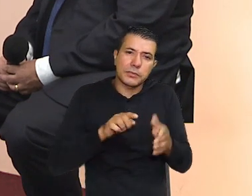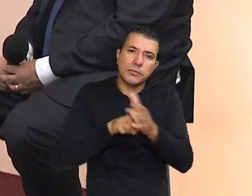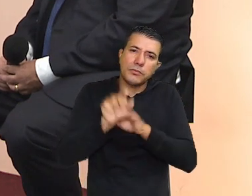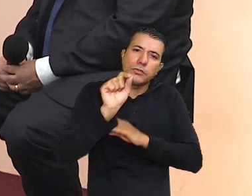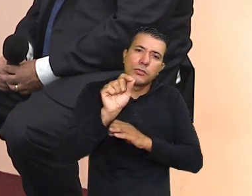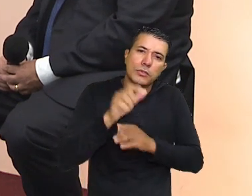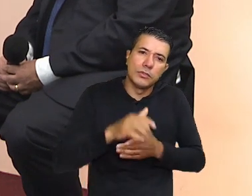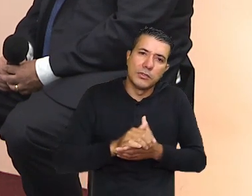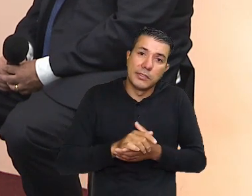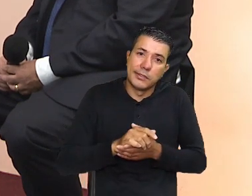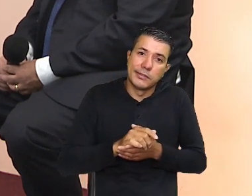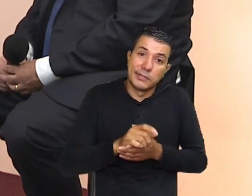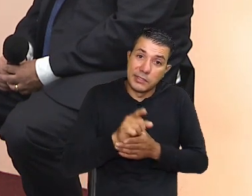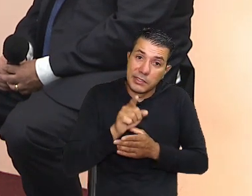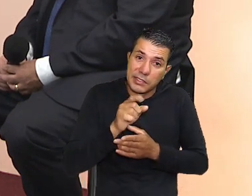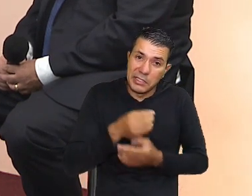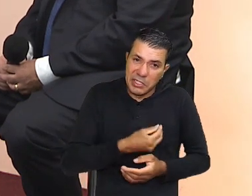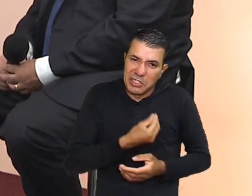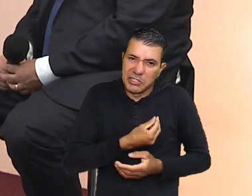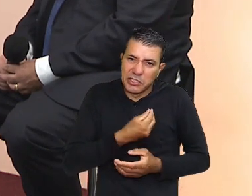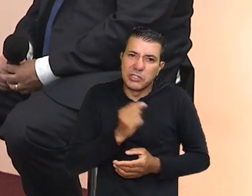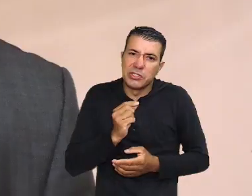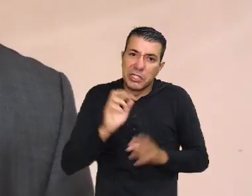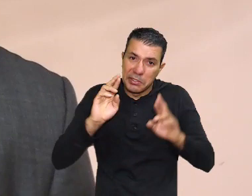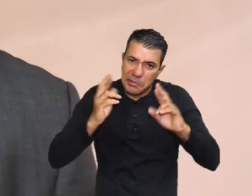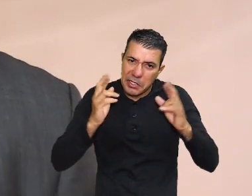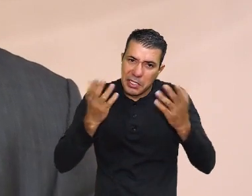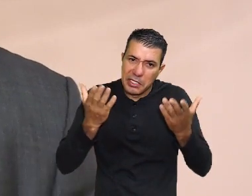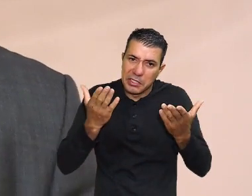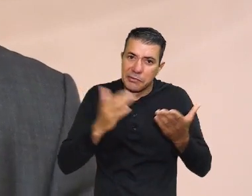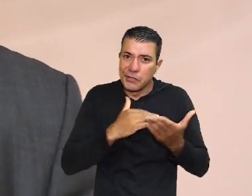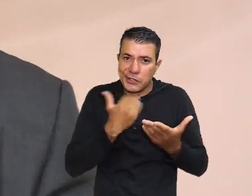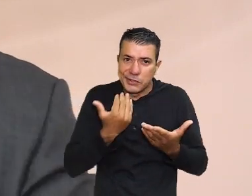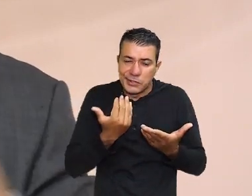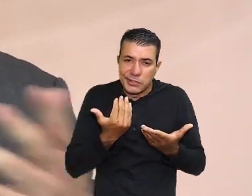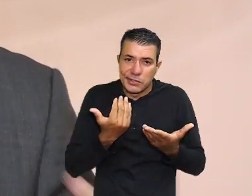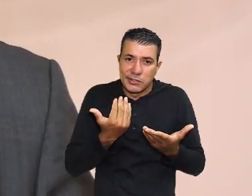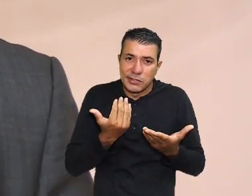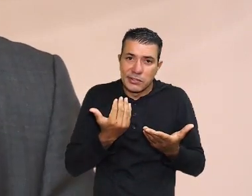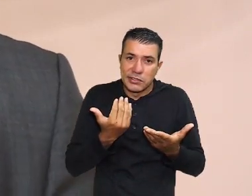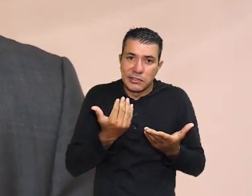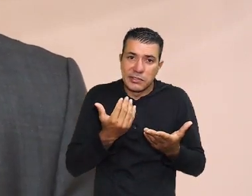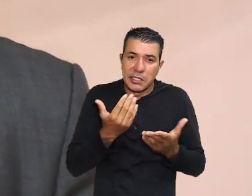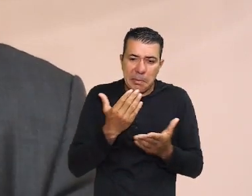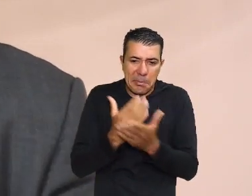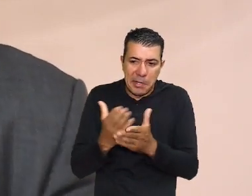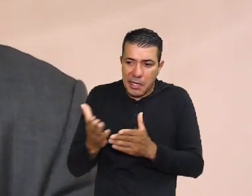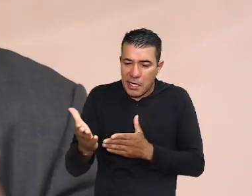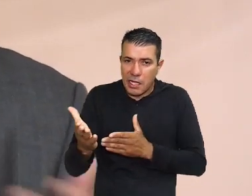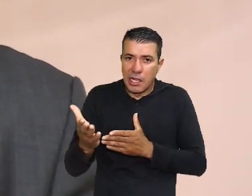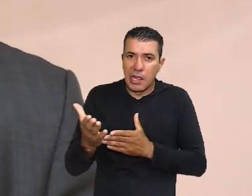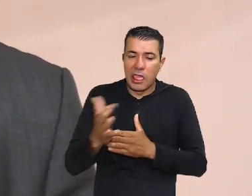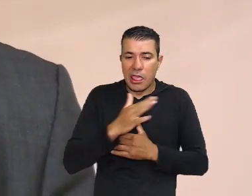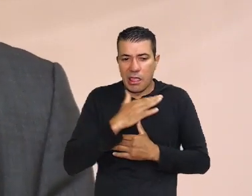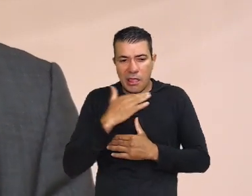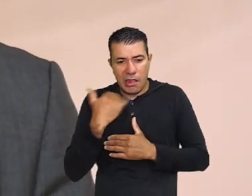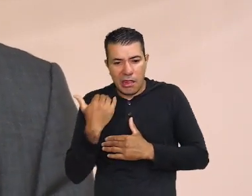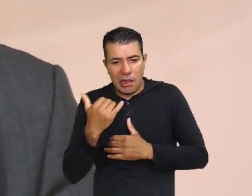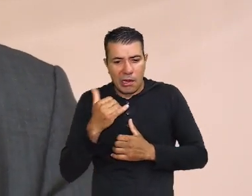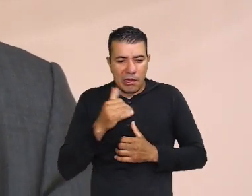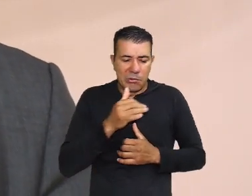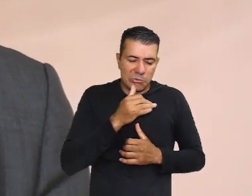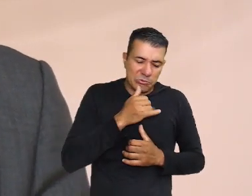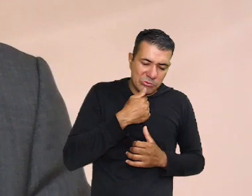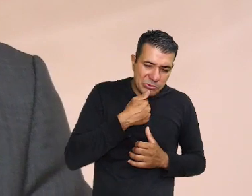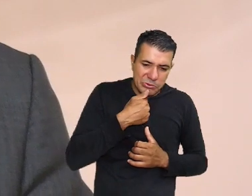para você. Será que existe esperança além do túmulo? Em meio a tantas perdas, momento de muitas tristezas,